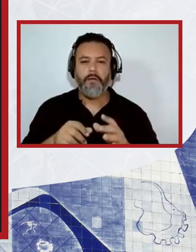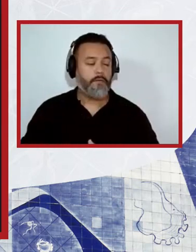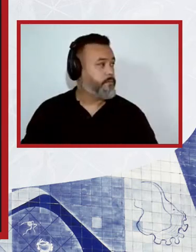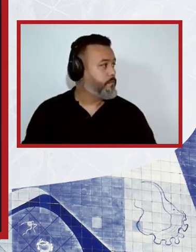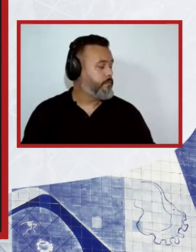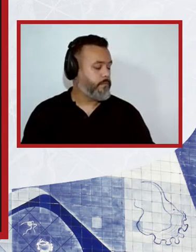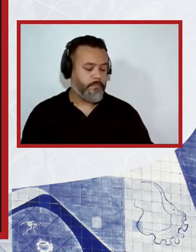Professor, você,